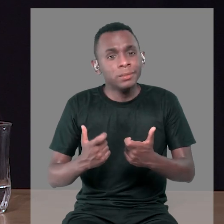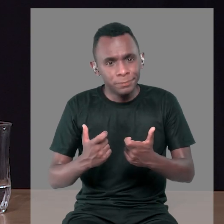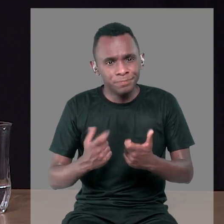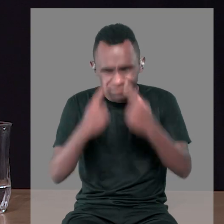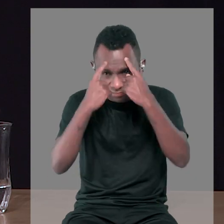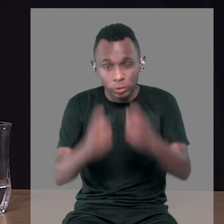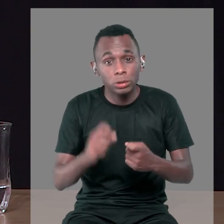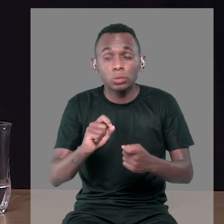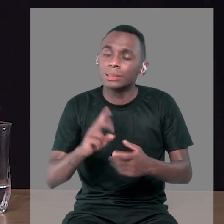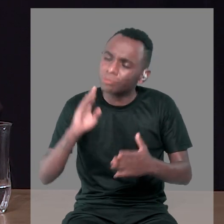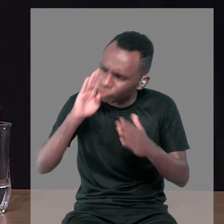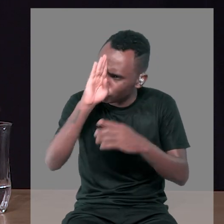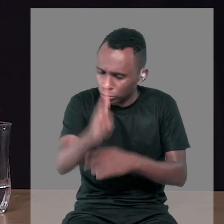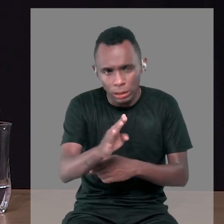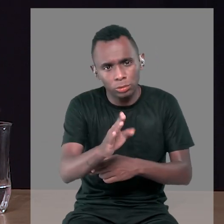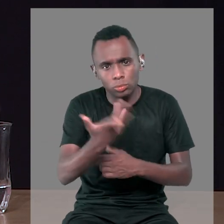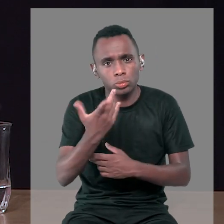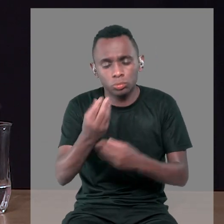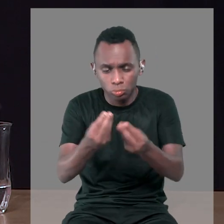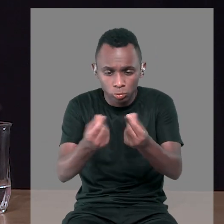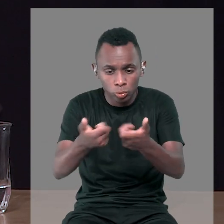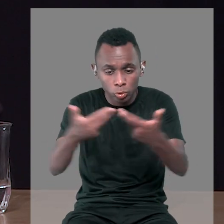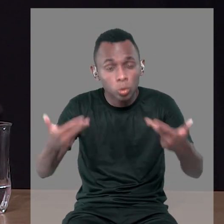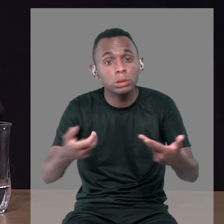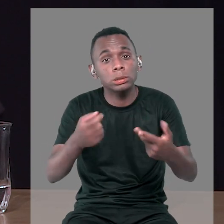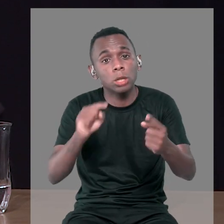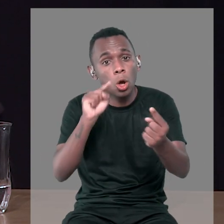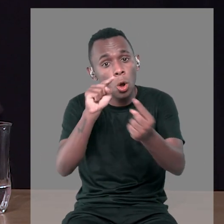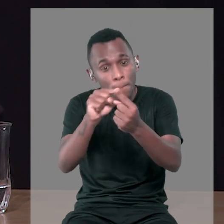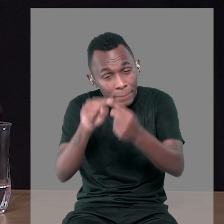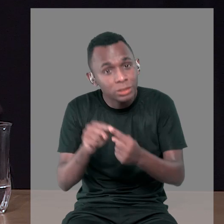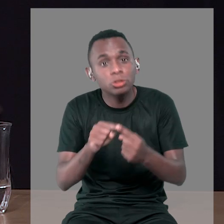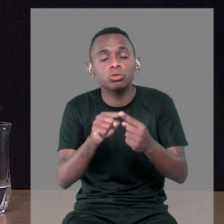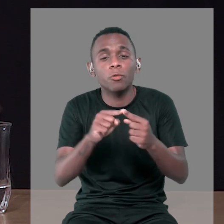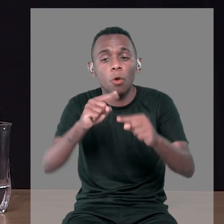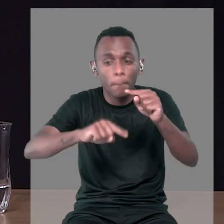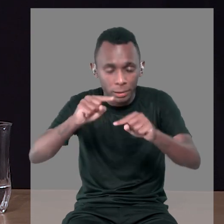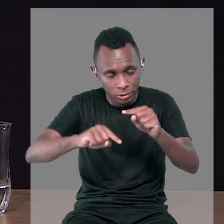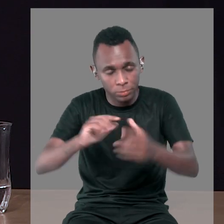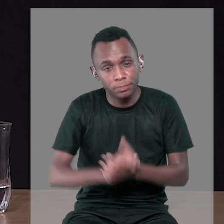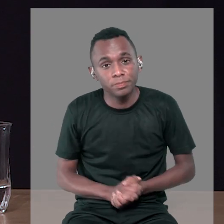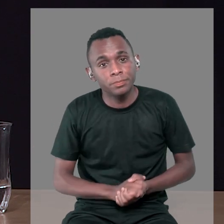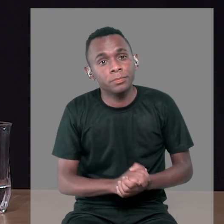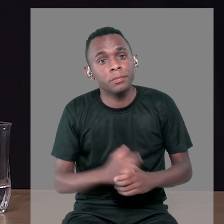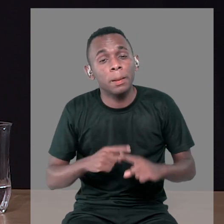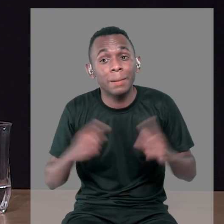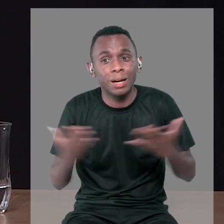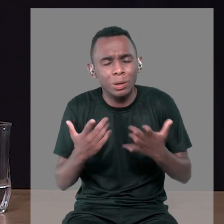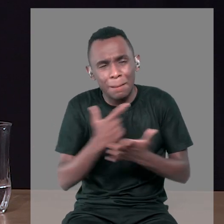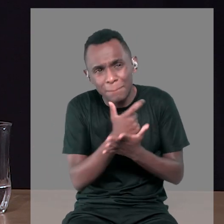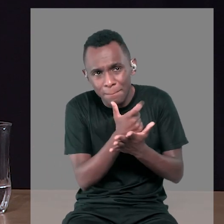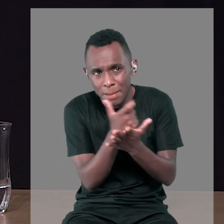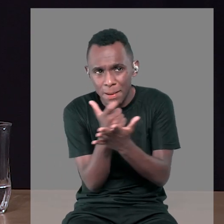exercitado diretamente sobre os bens, diretamente sobre, né, os espíritos. Agora, com a artilharia,